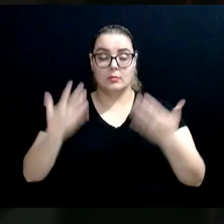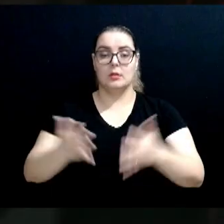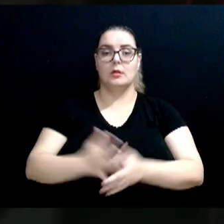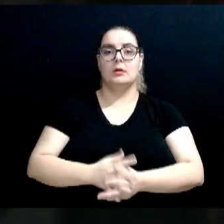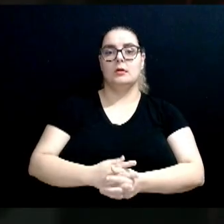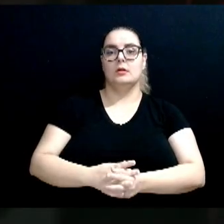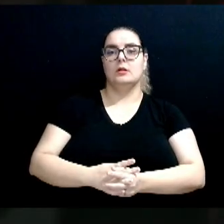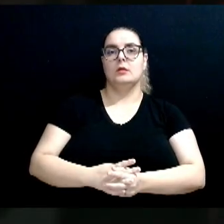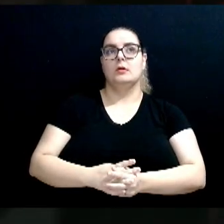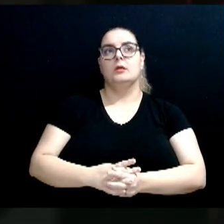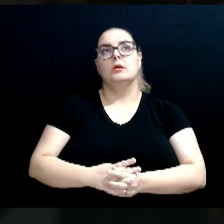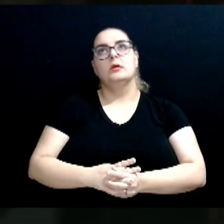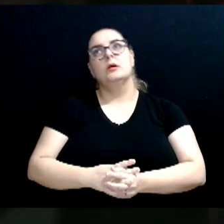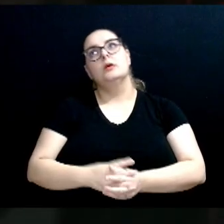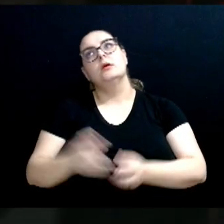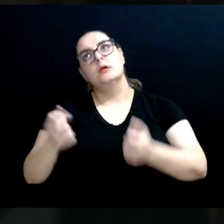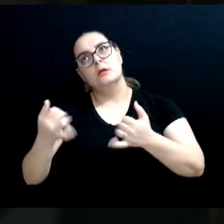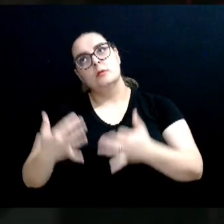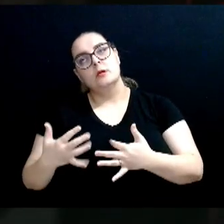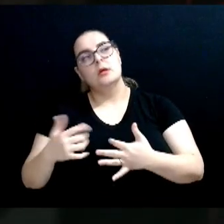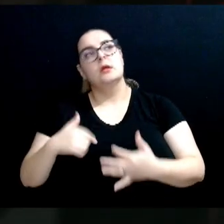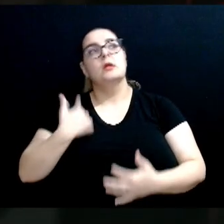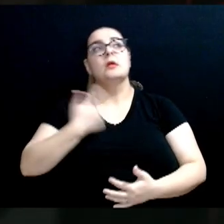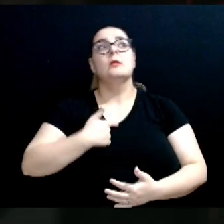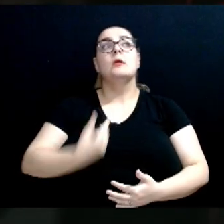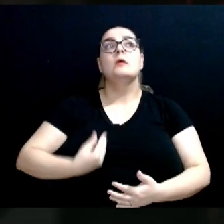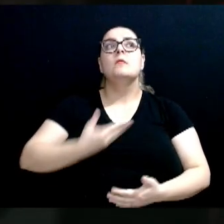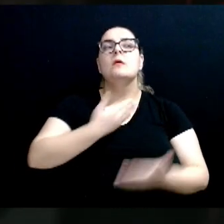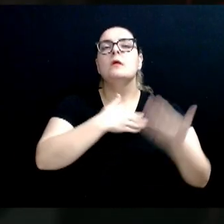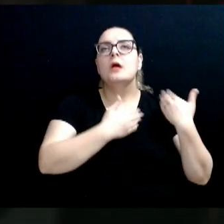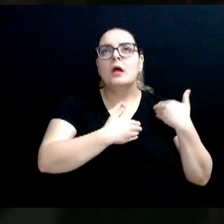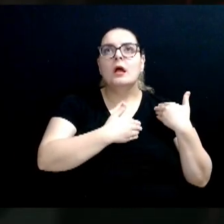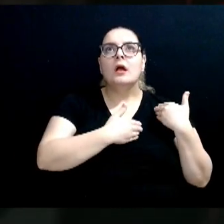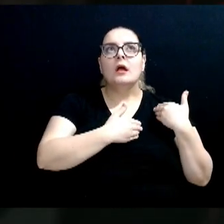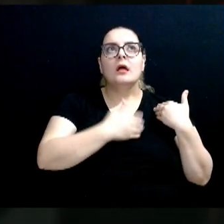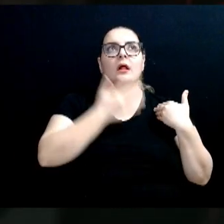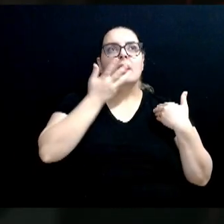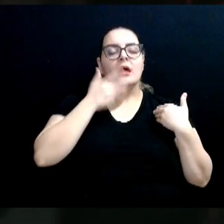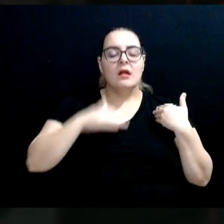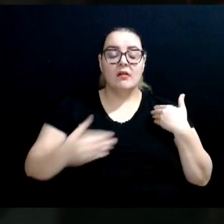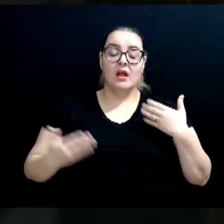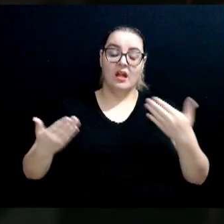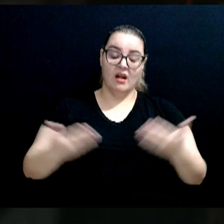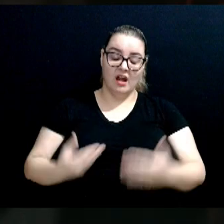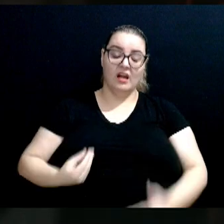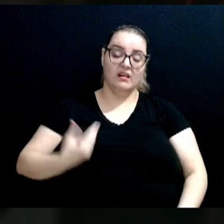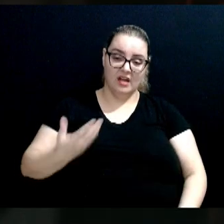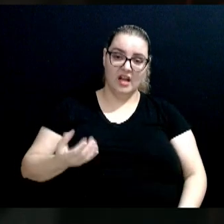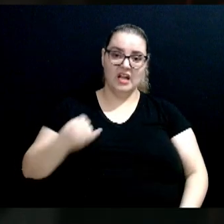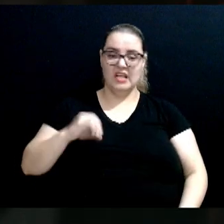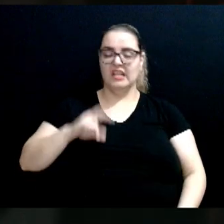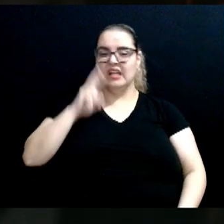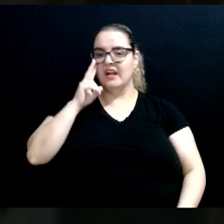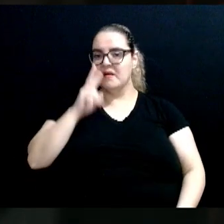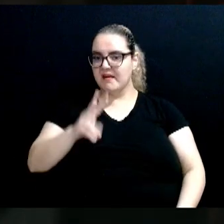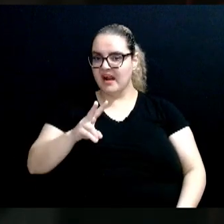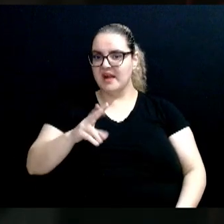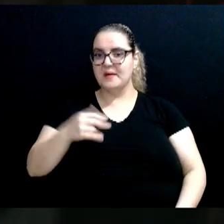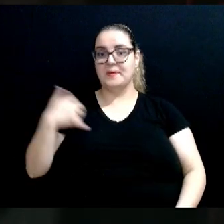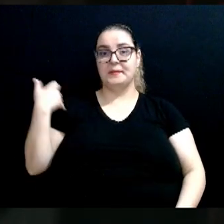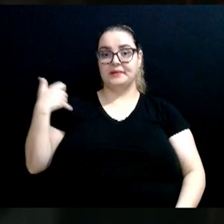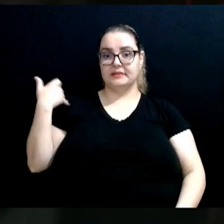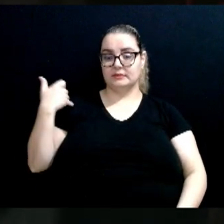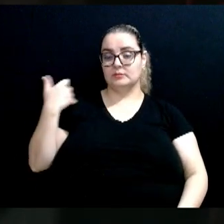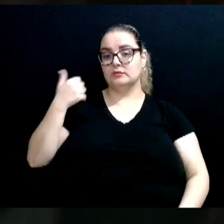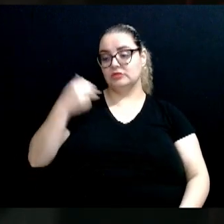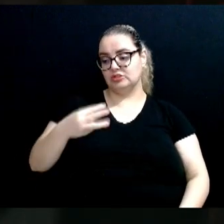que nós trouxemos lá da infância. E se a gente para analisar a situação dessa mulher de 37 anos, que se passou aí por uma criança